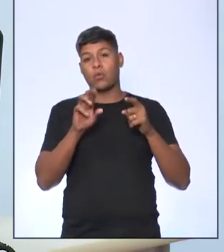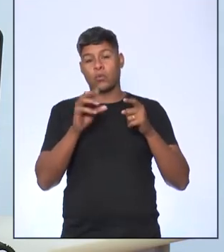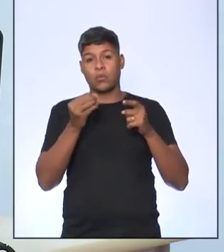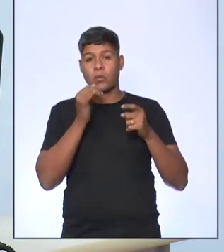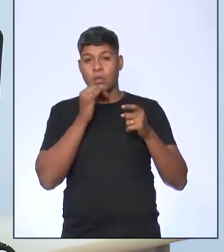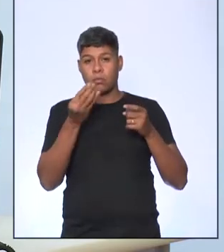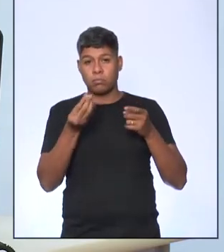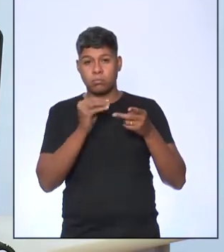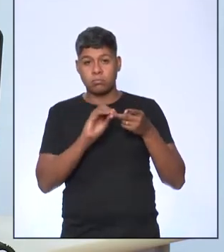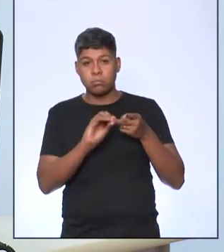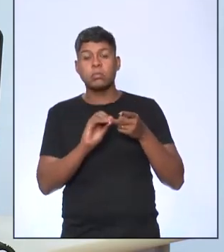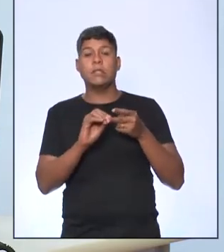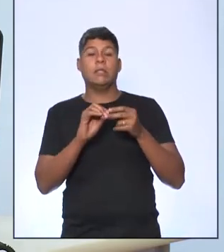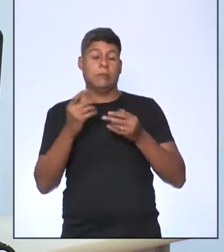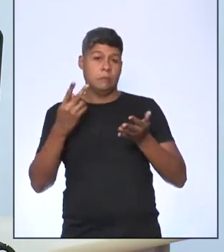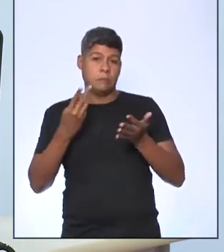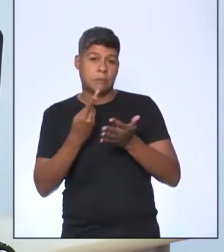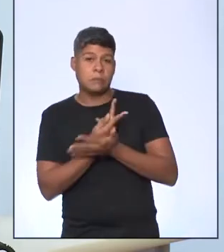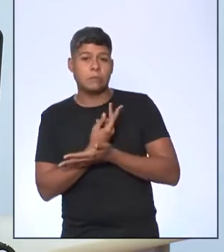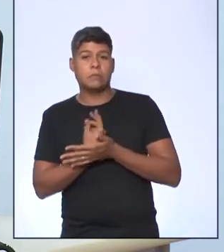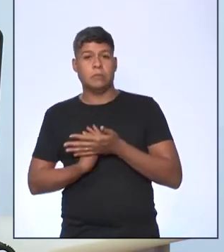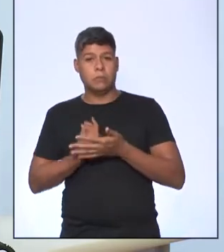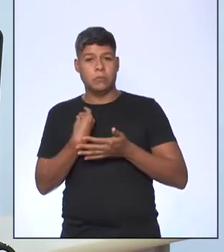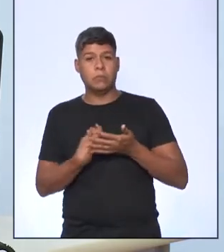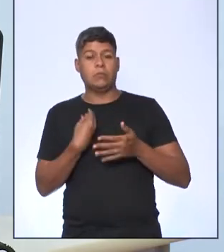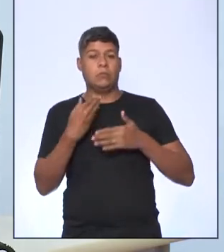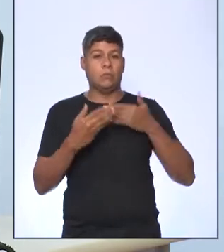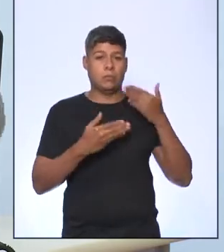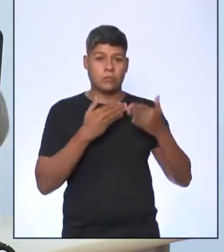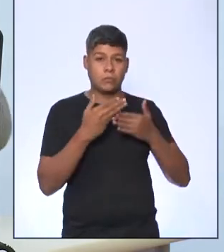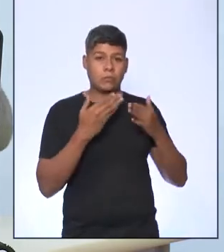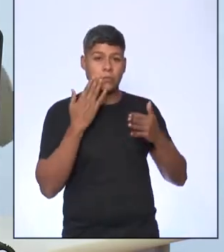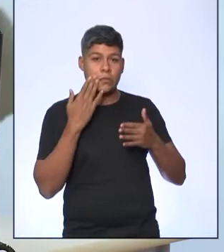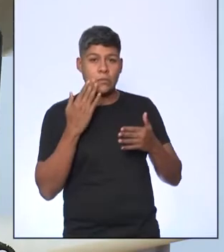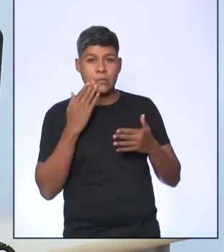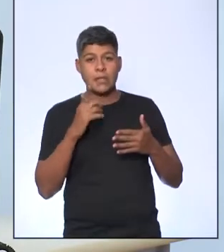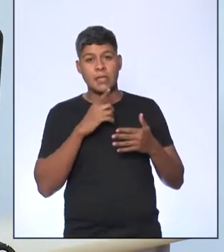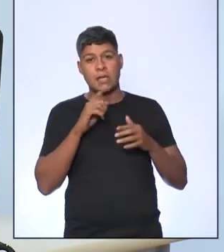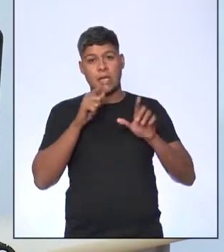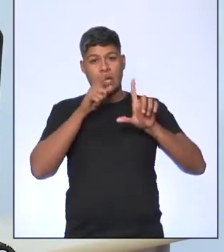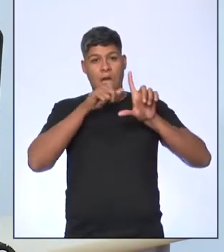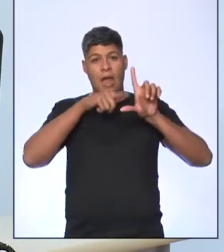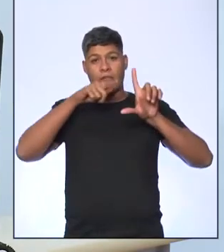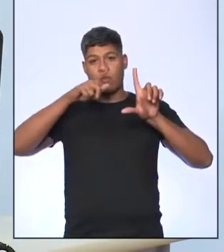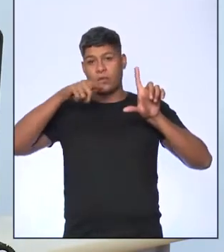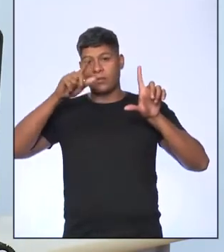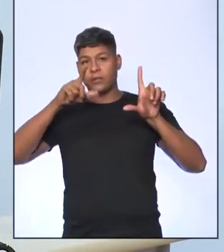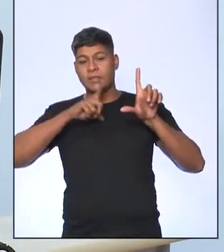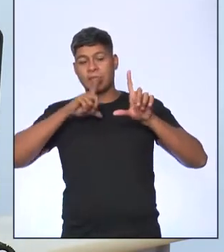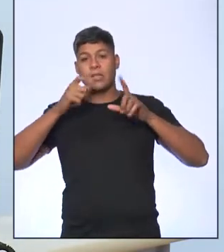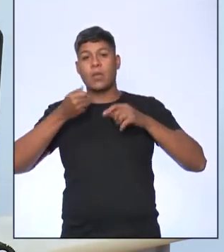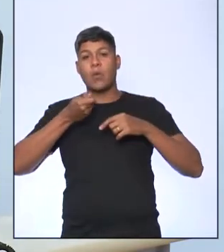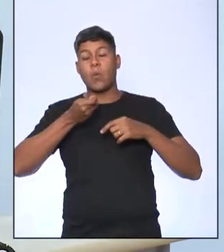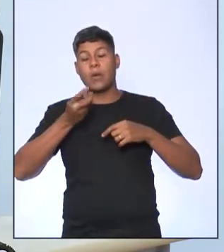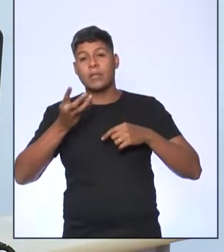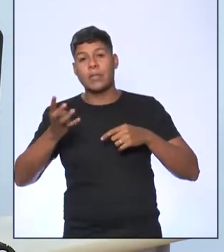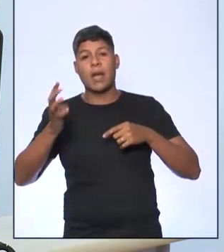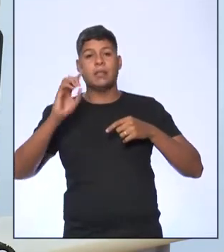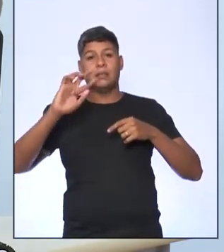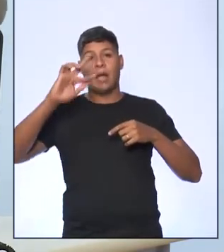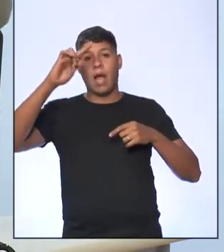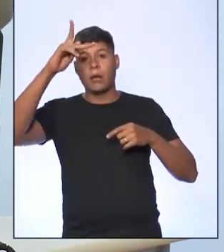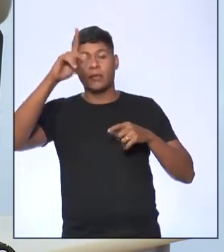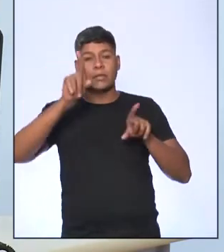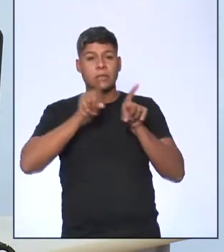reagentes e a minha reação está acontecendo, tá? E na minha reação. Então, se eu tivesse um gráfico, eu ia ter uma quantidade alta de reagente e